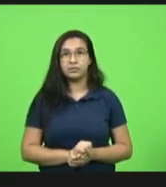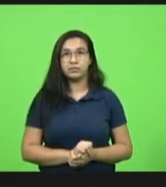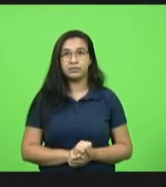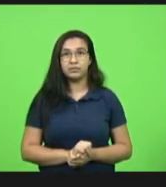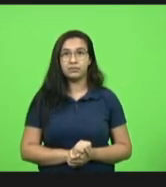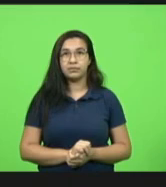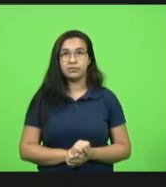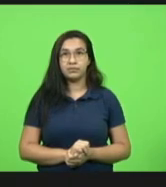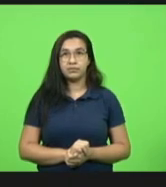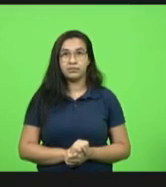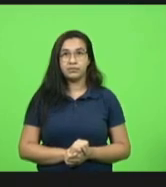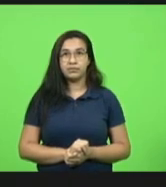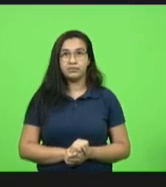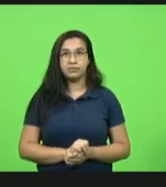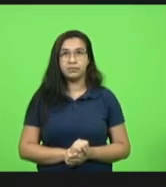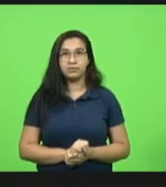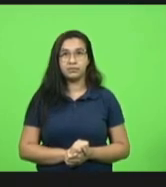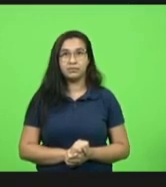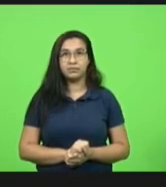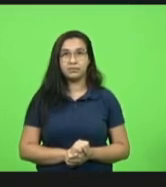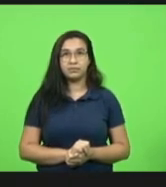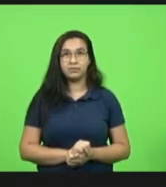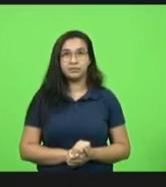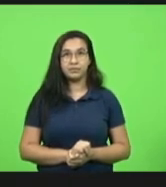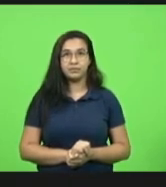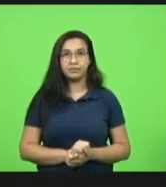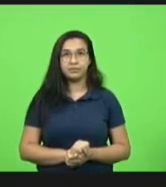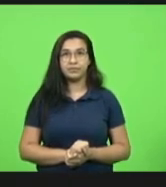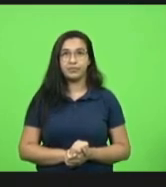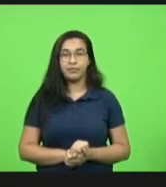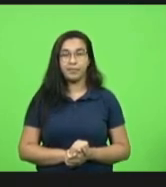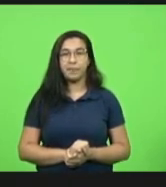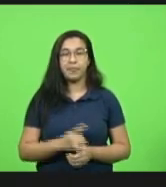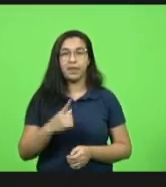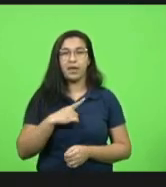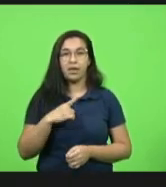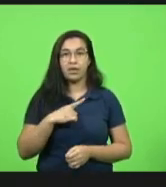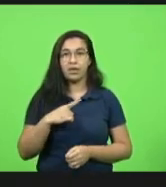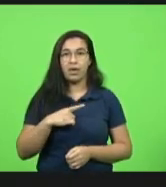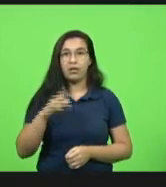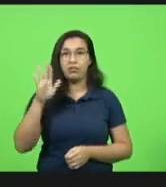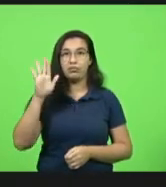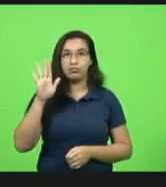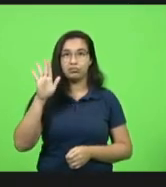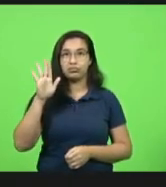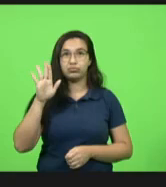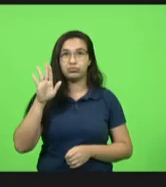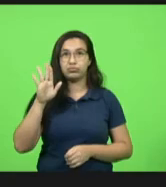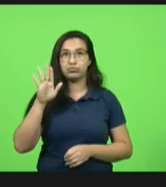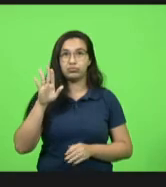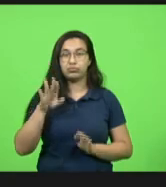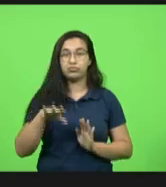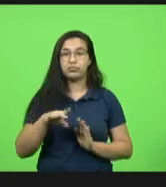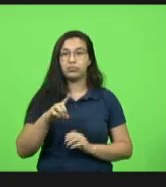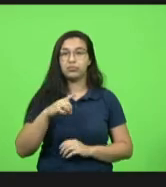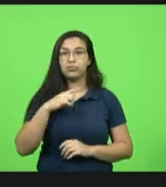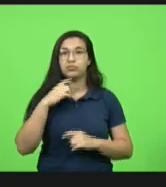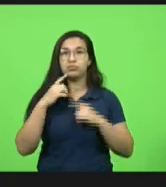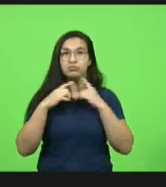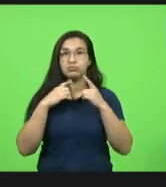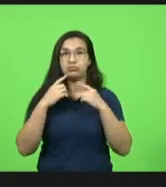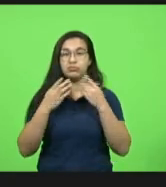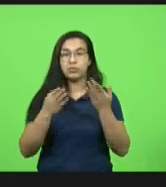Vamos votar. Vamos votar, porque... Nós temos agora uma questão de ordem, que é referente à votação ou não, requerimento do deputado Bruno